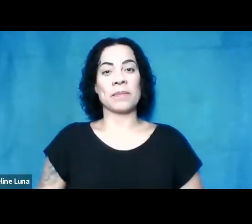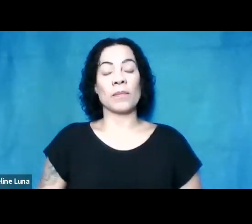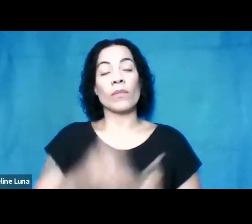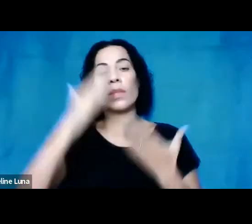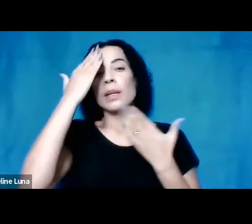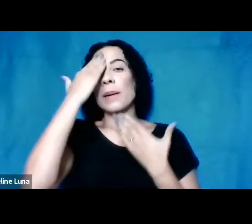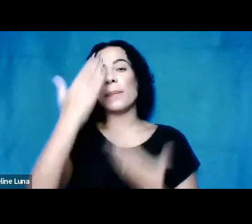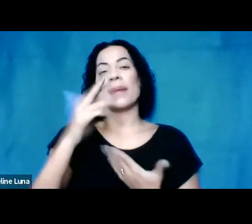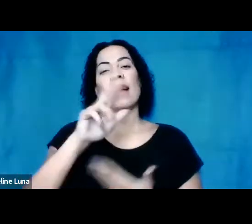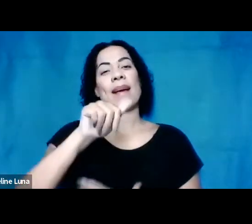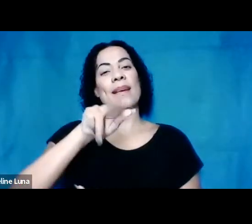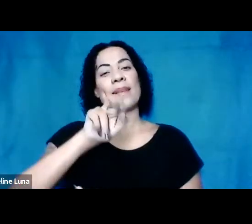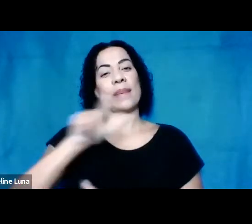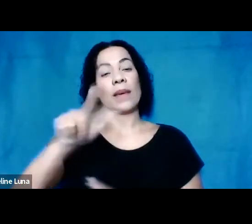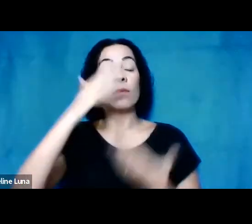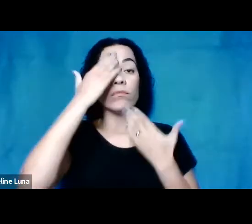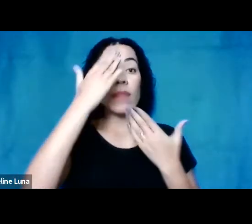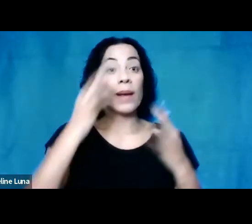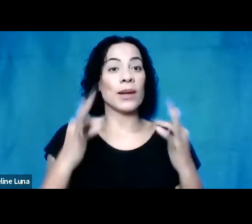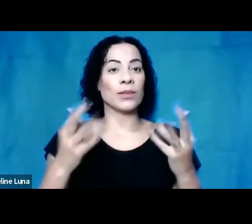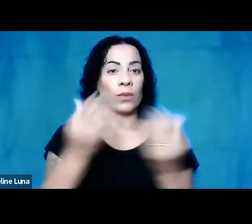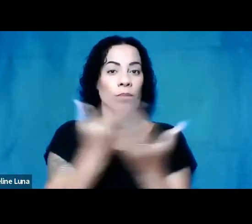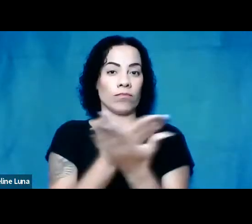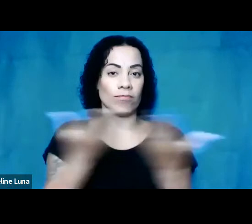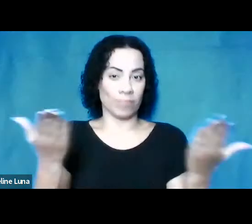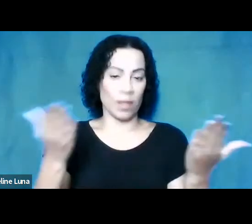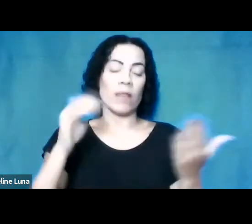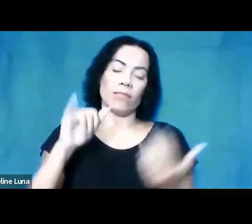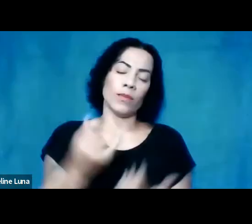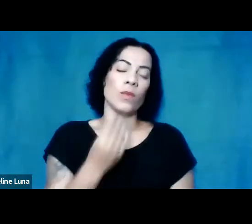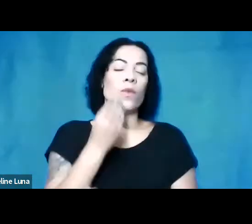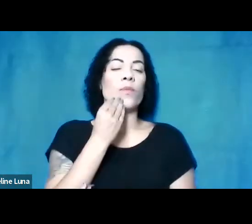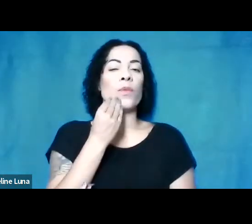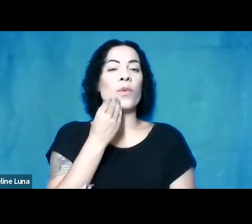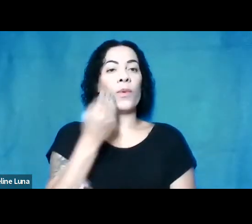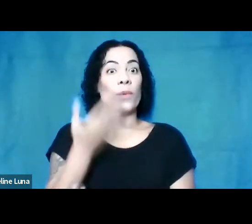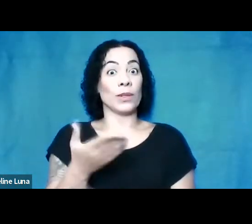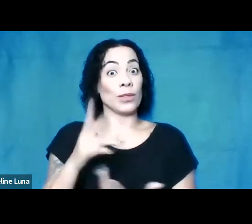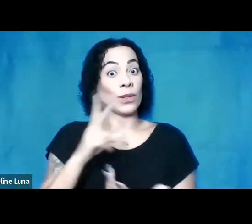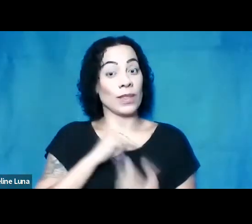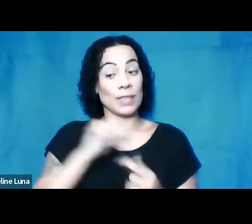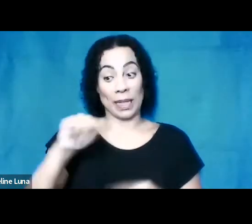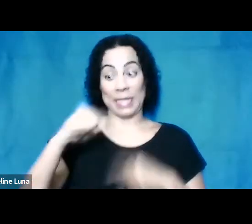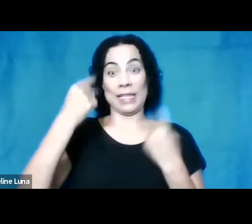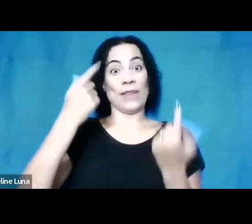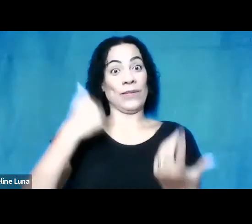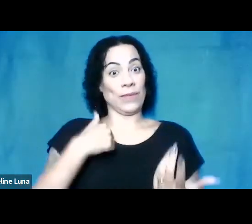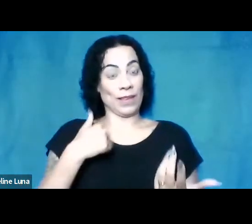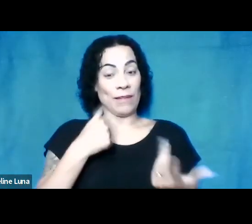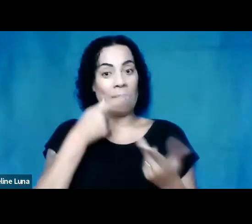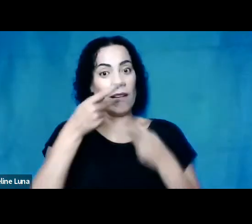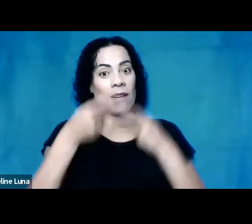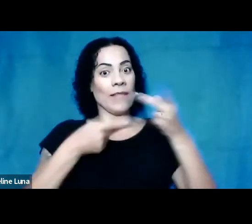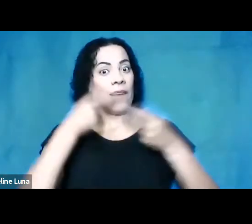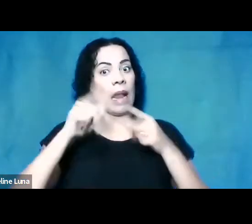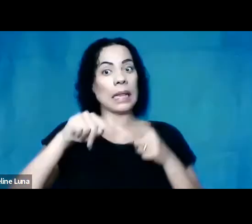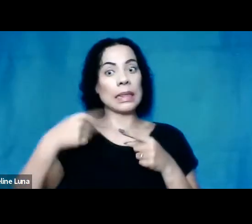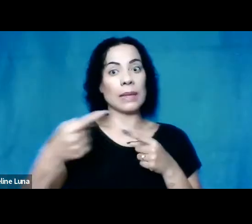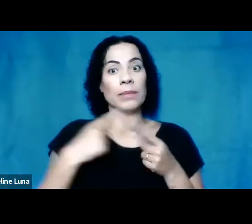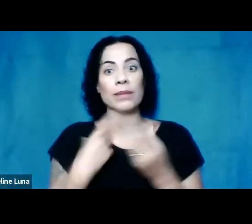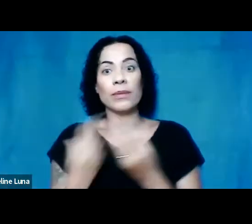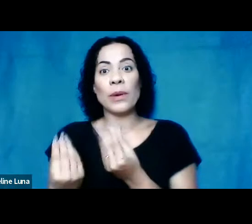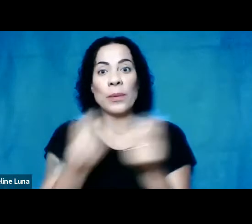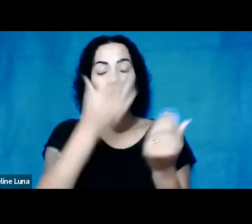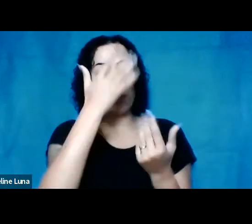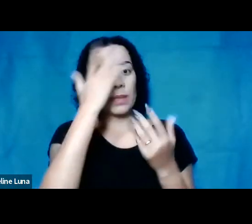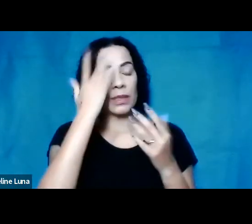Obrigada, Raquel. Obrigada a todo mundo aí pela oportunidade. Que desafio que eu tenho, hein? Em falar depois de tanta gente incrível